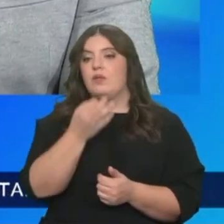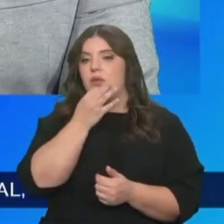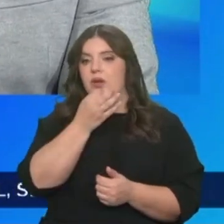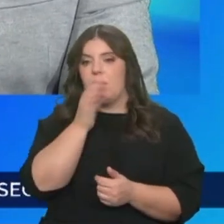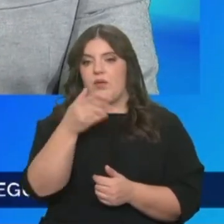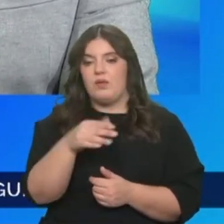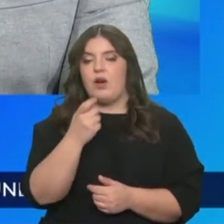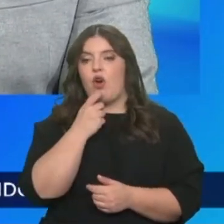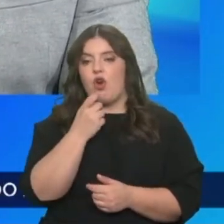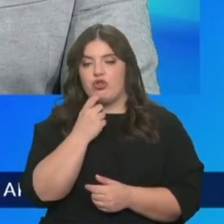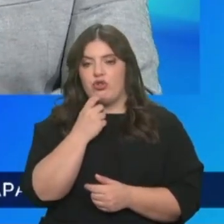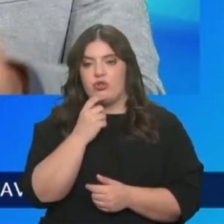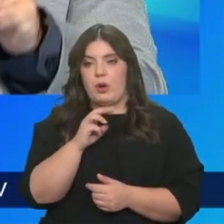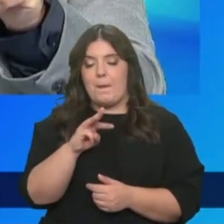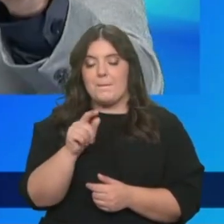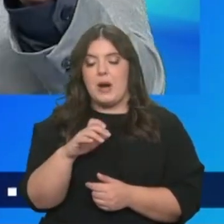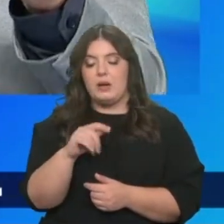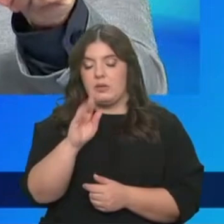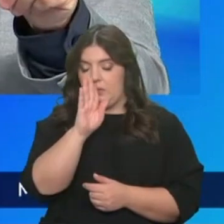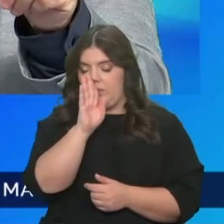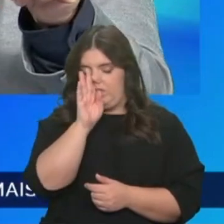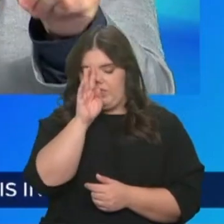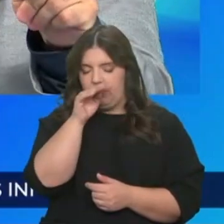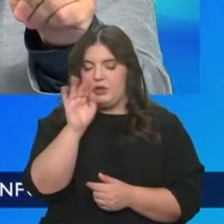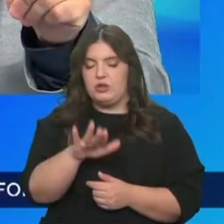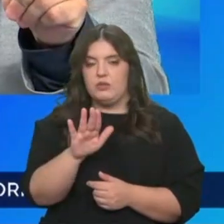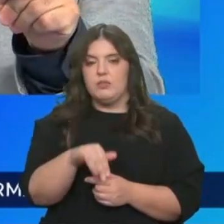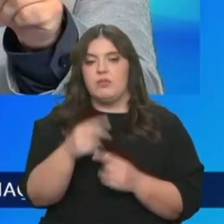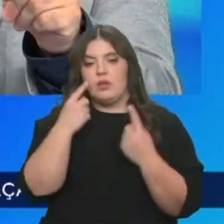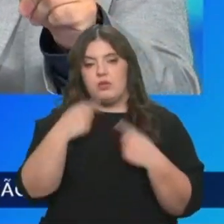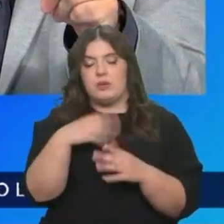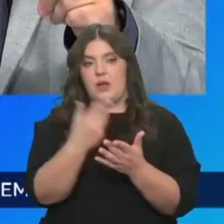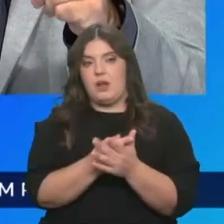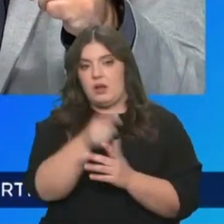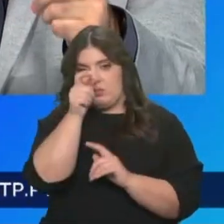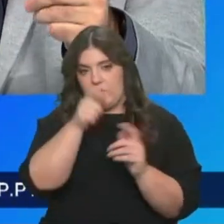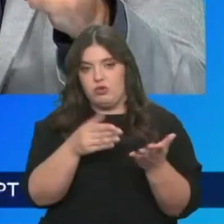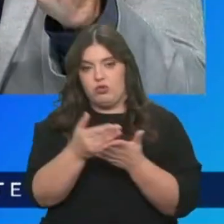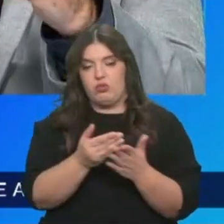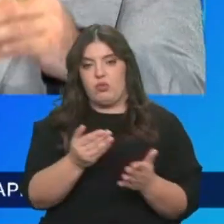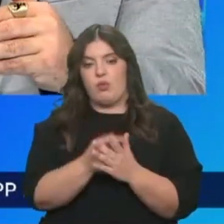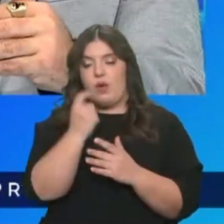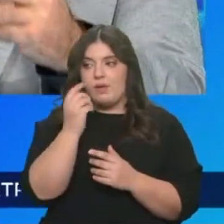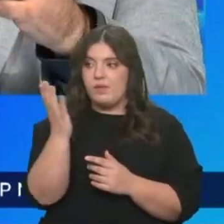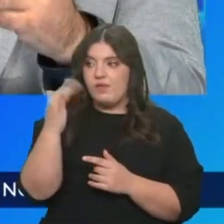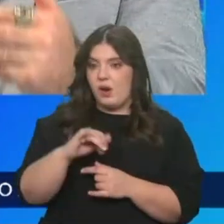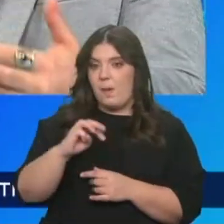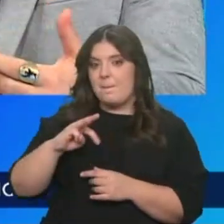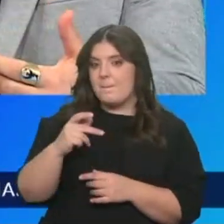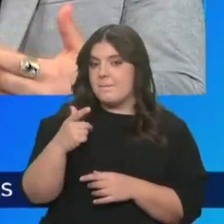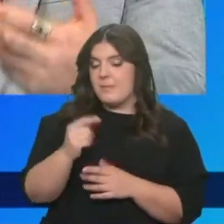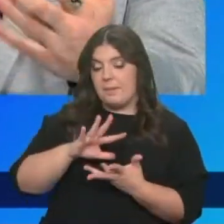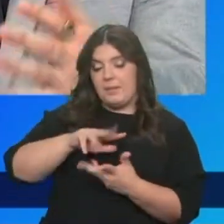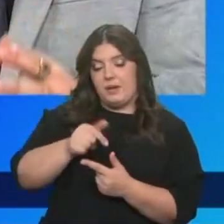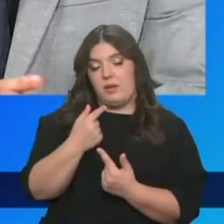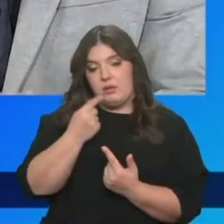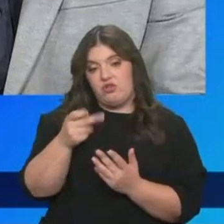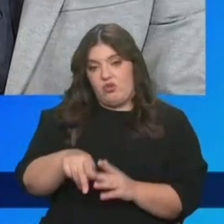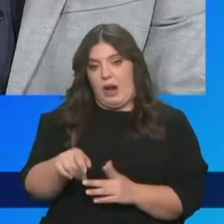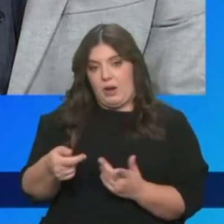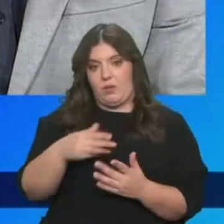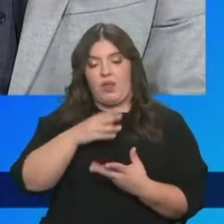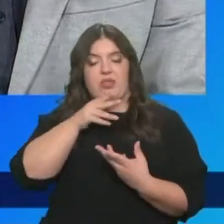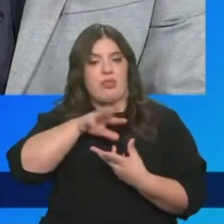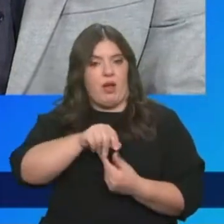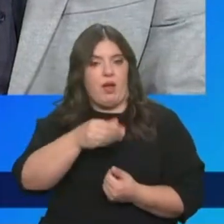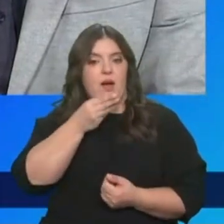de rochas de Marte, rochas que estão em Marte e que estão a surpreender os astrónomos, mas também de rochas que vieram de Marte, que chegaram à Terra e que também